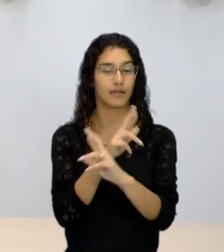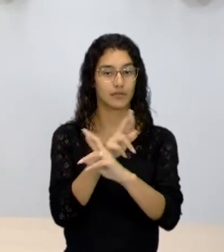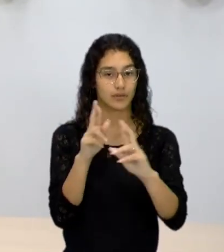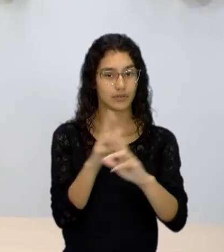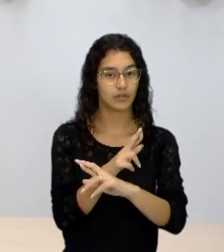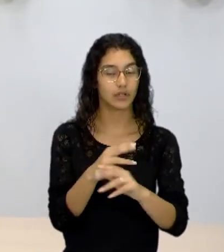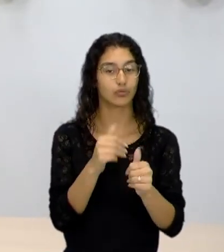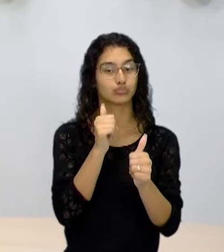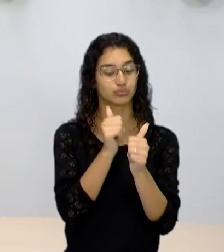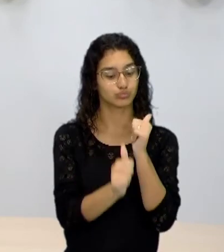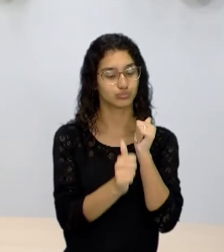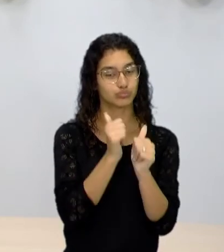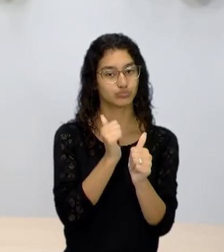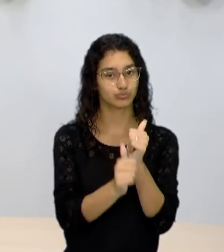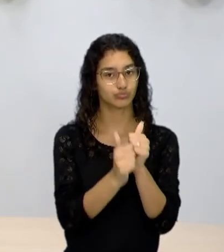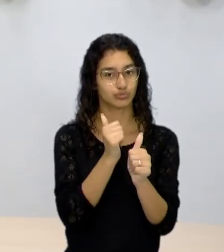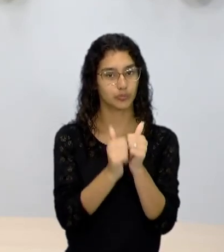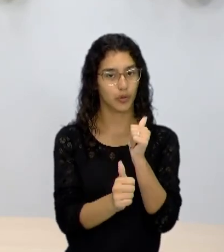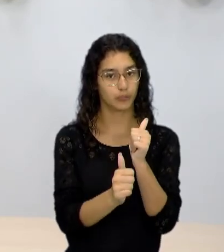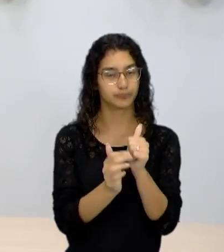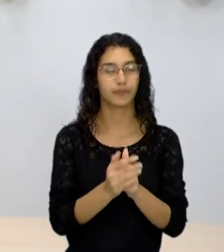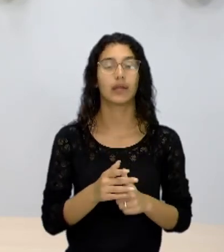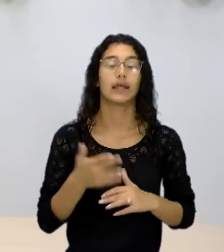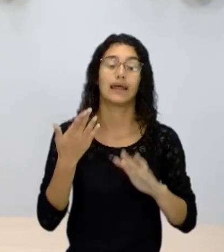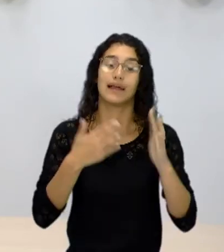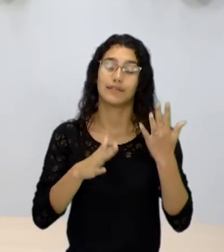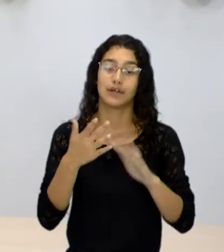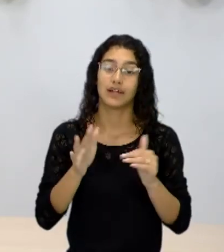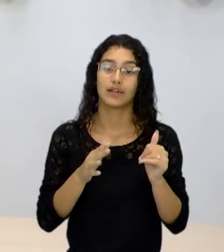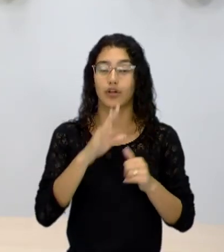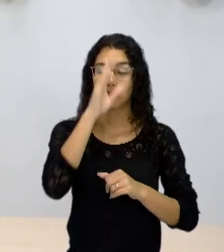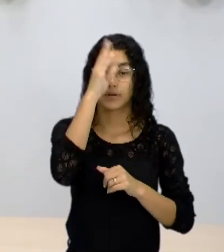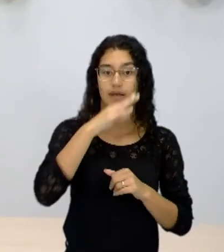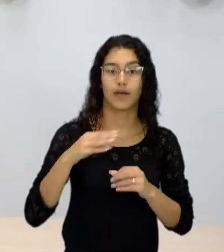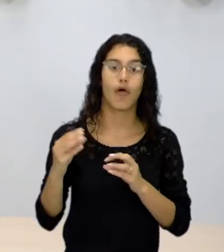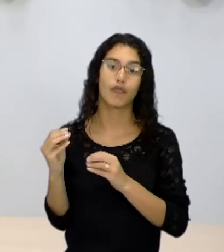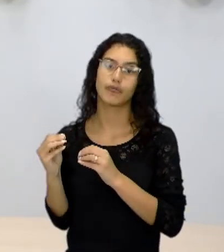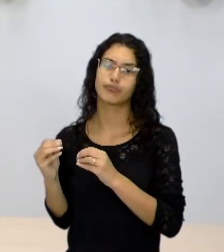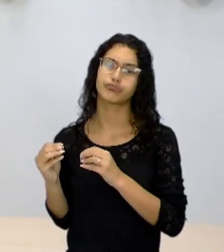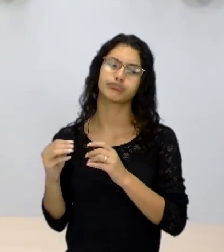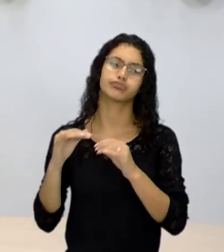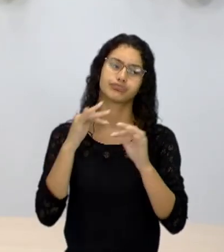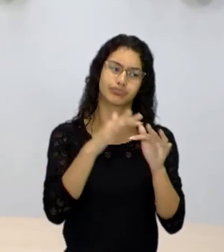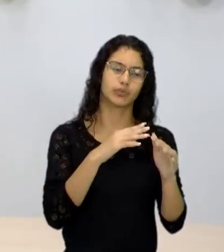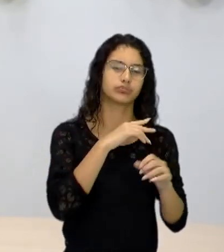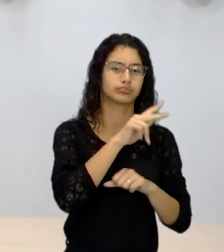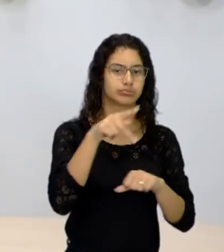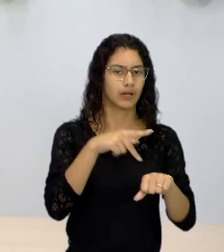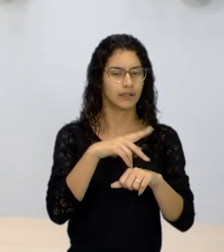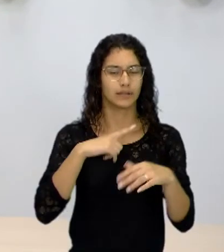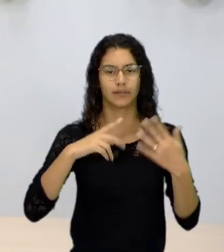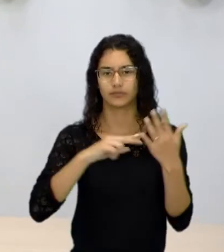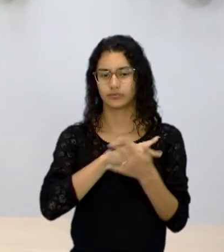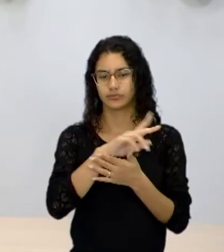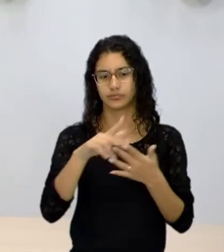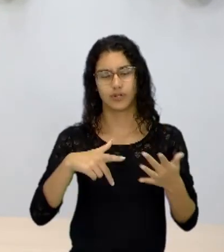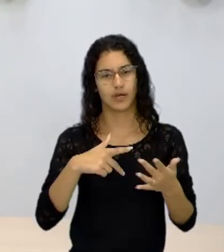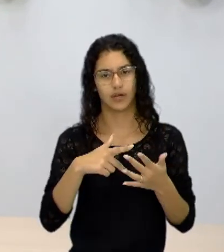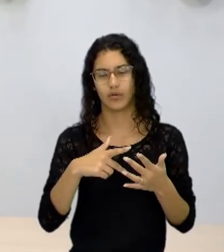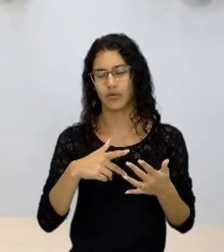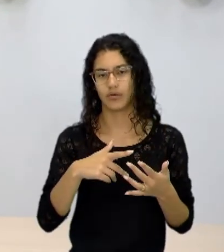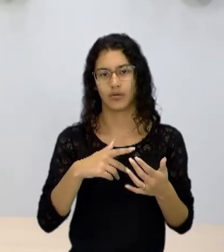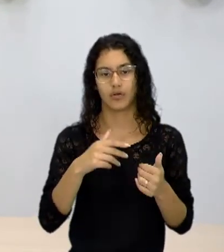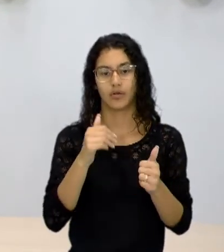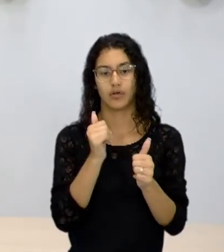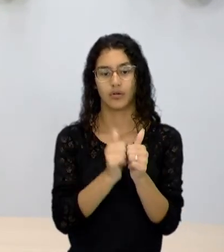aos jogadores de futebol, que normalmente os jogadores brasileiros vão muito para esses países, né? Existem muitos brasileiros jogando na Ucrânia, quer